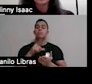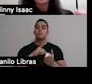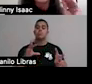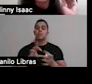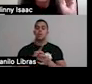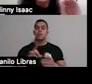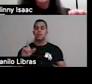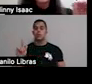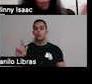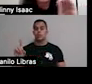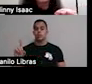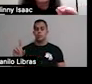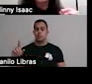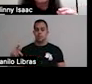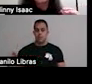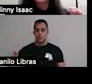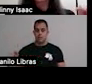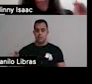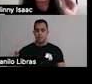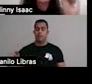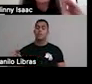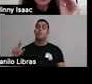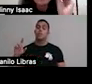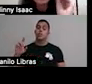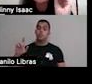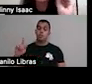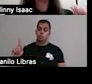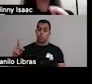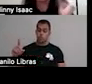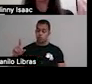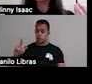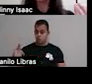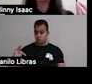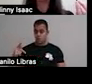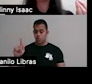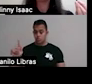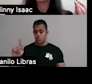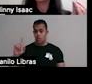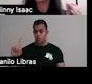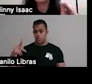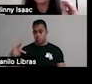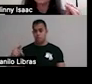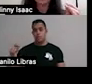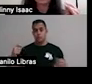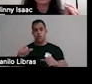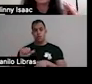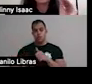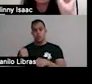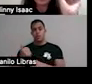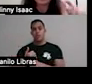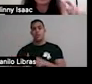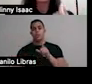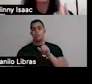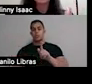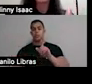GDP. E esse F2 com GDP, esse GDP ele vai precisar ser trocado por um GTP, né? Esse nucleotídeo de guanina